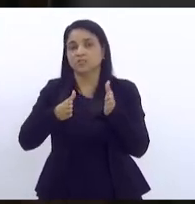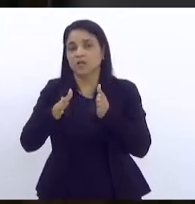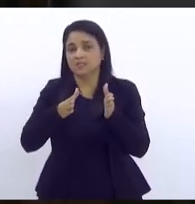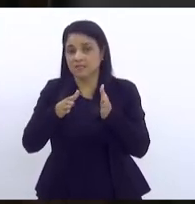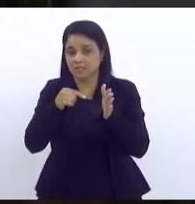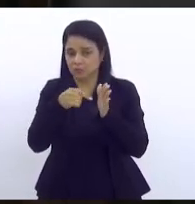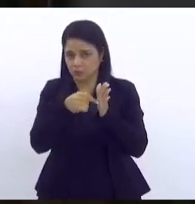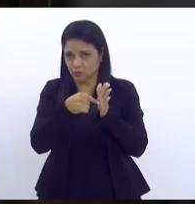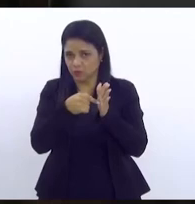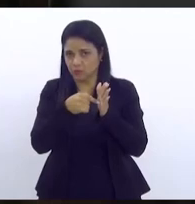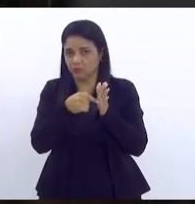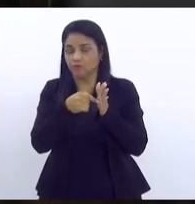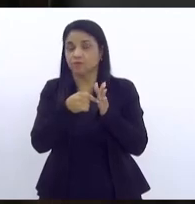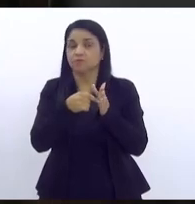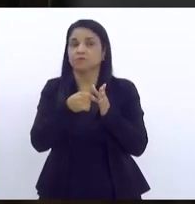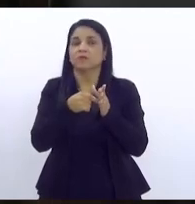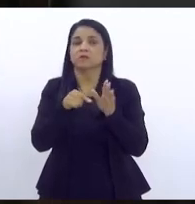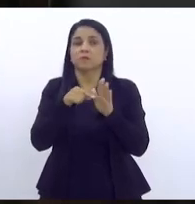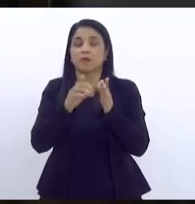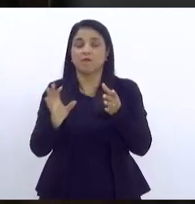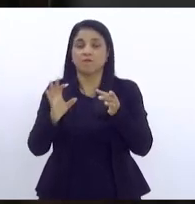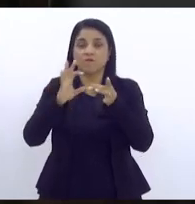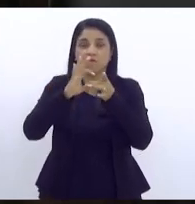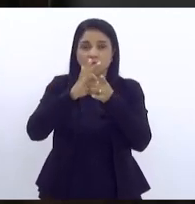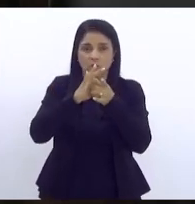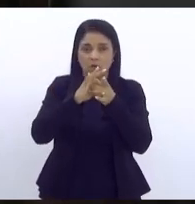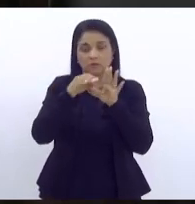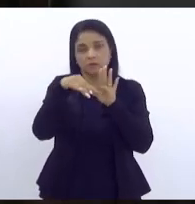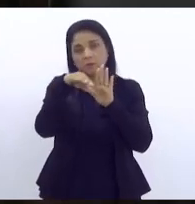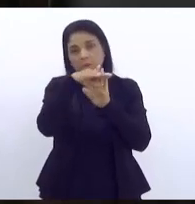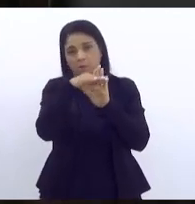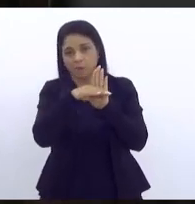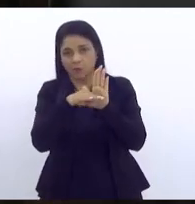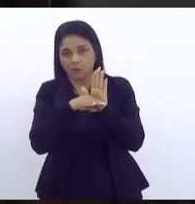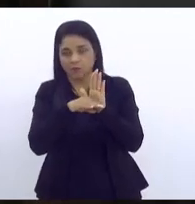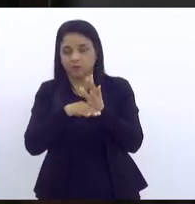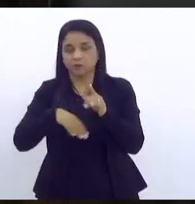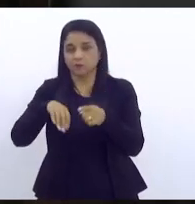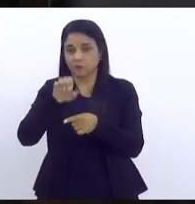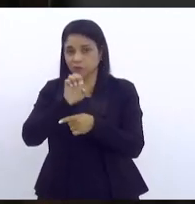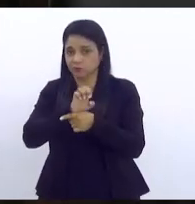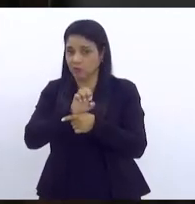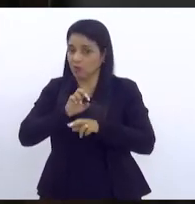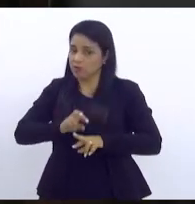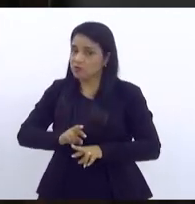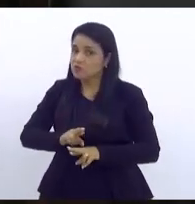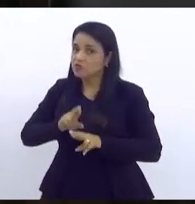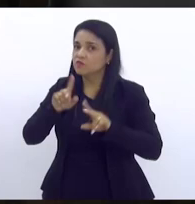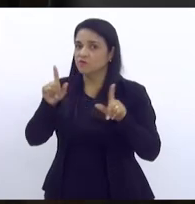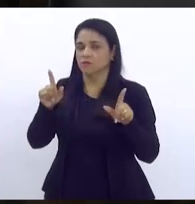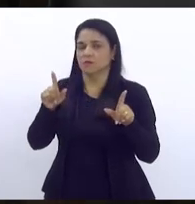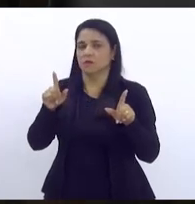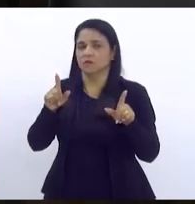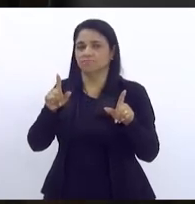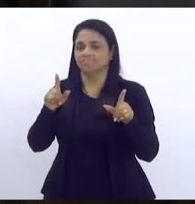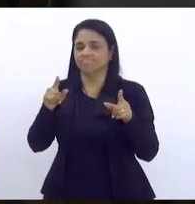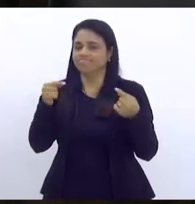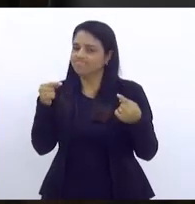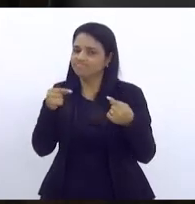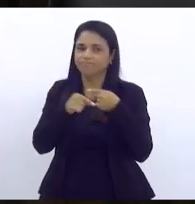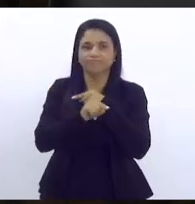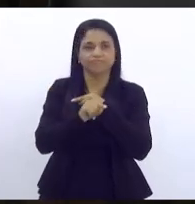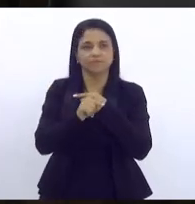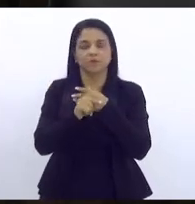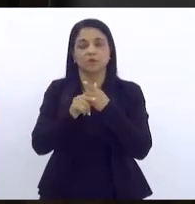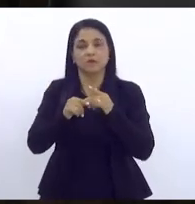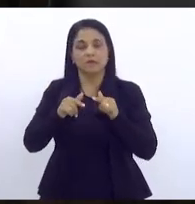e também vinculados a programas de assistência do estado que não é a mesma não é não é compatível com o que é praticado